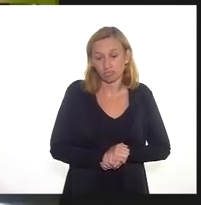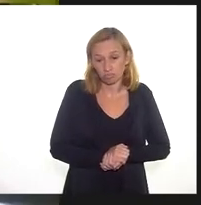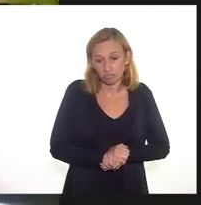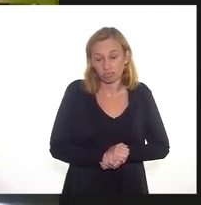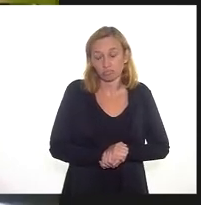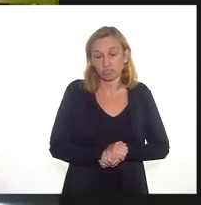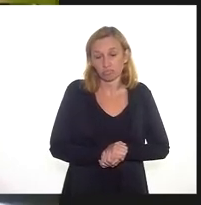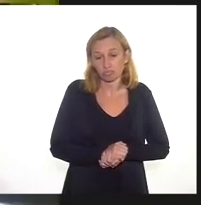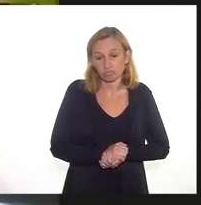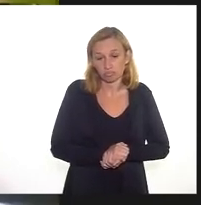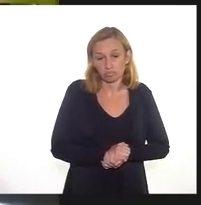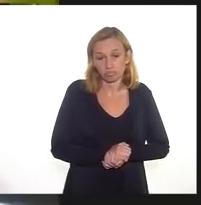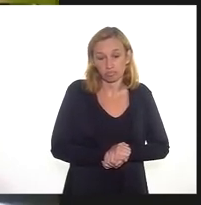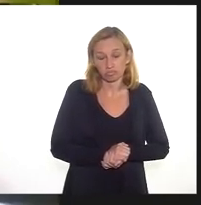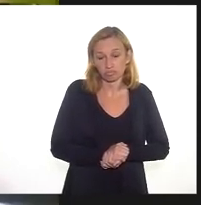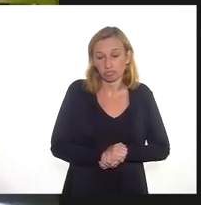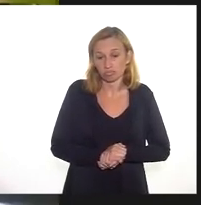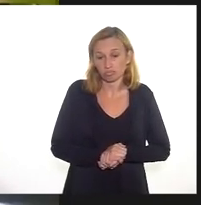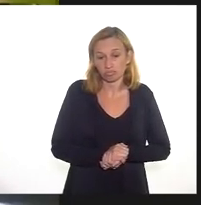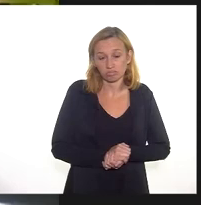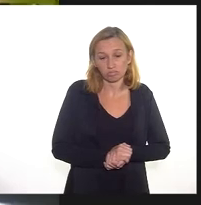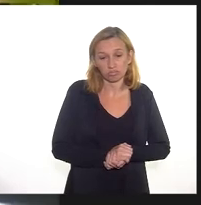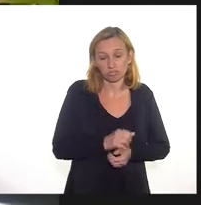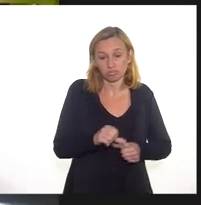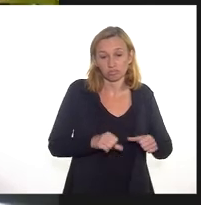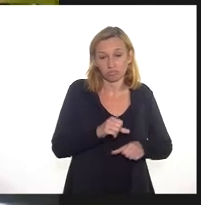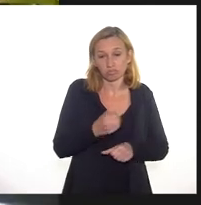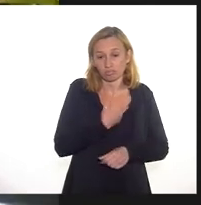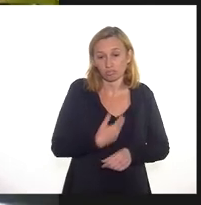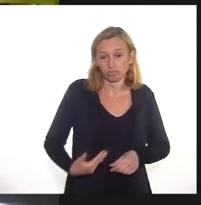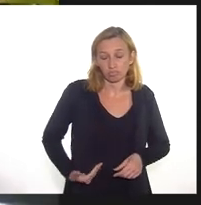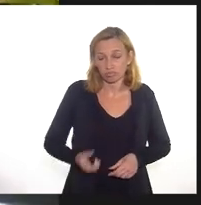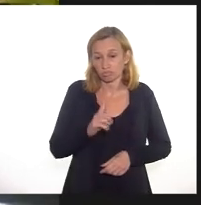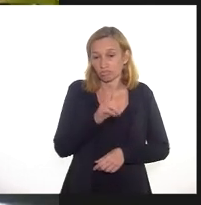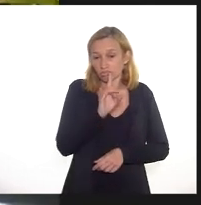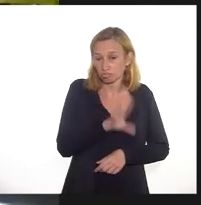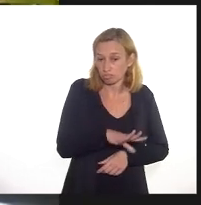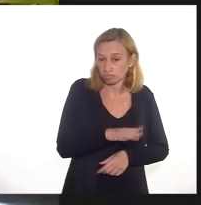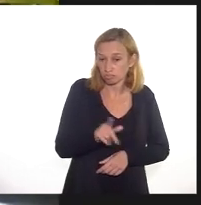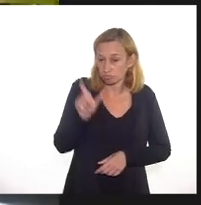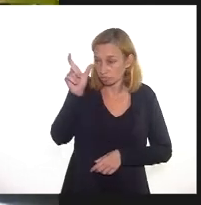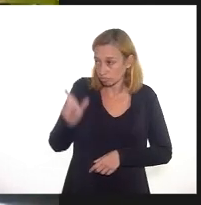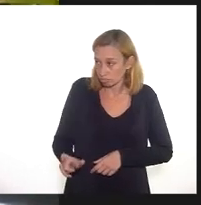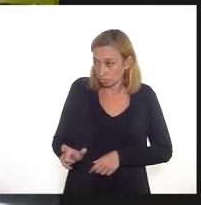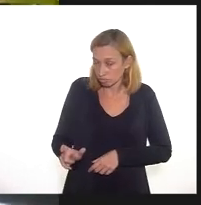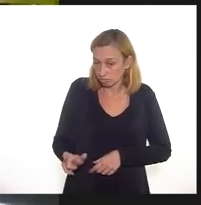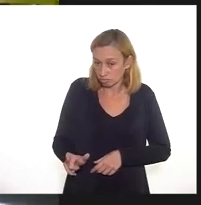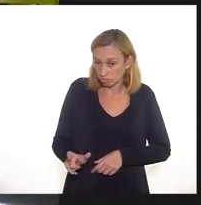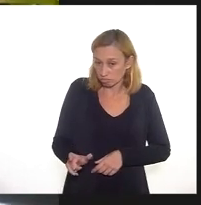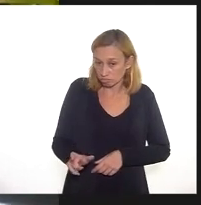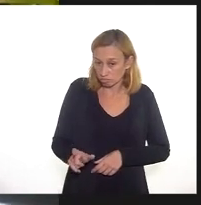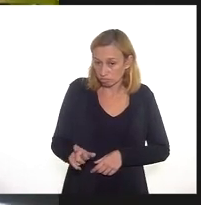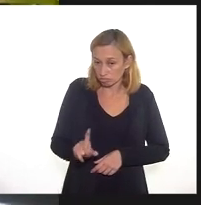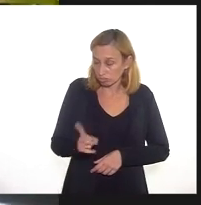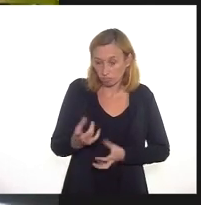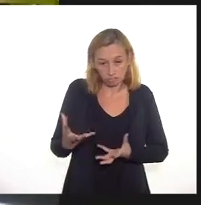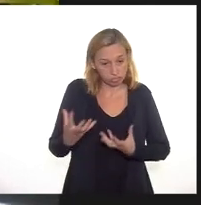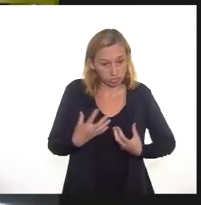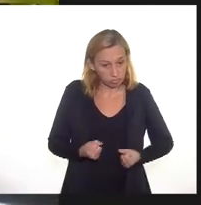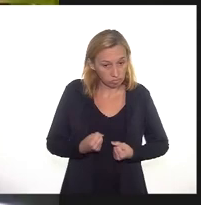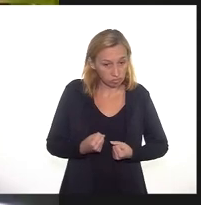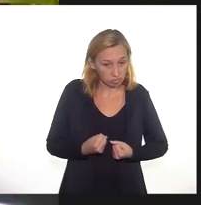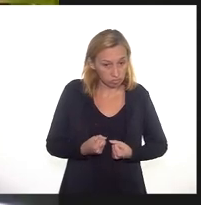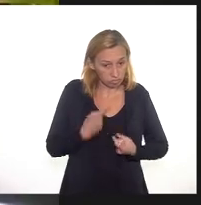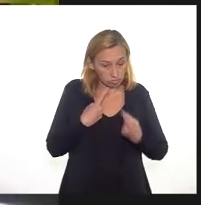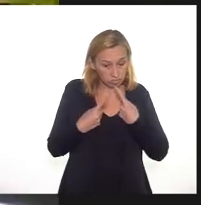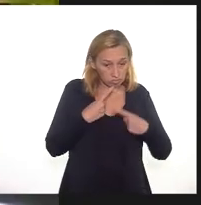casa. Isso transforma o governador não só numa pessoa que não acolheu um